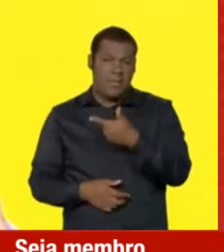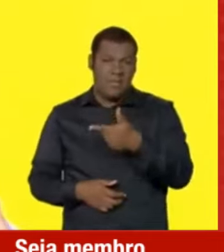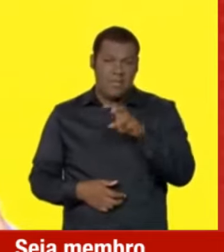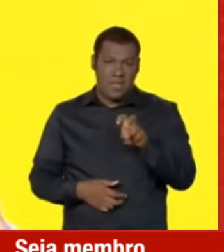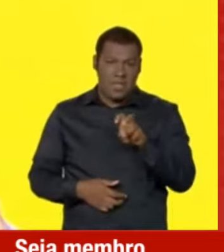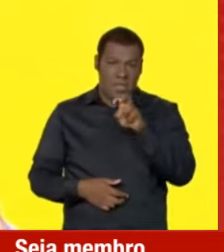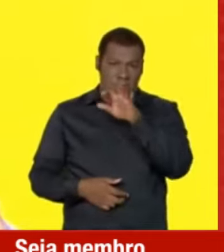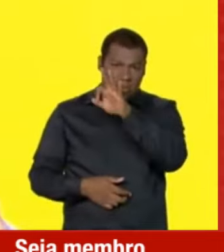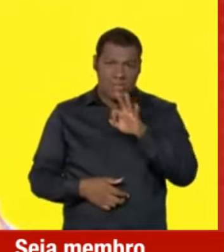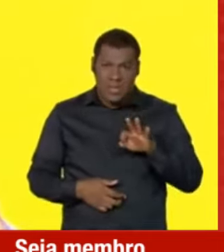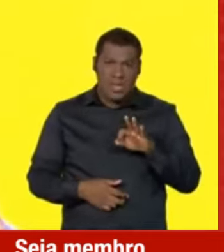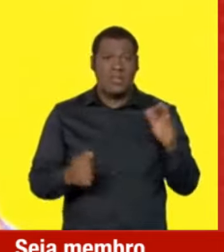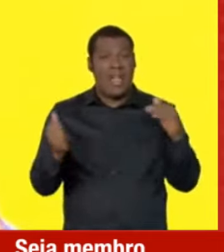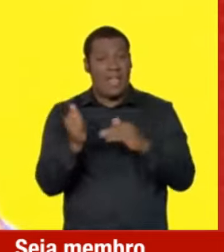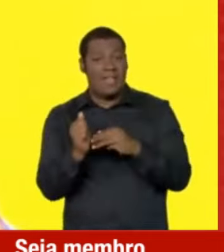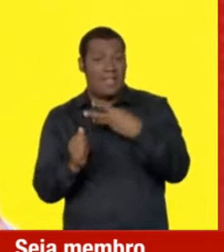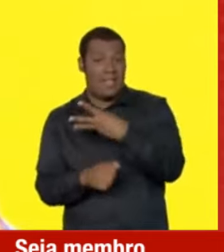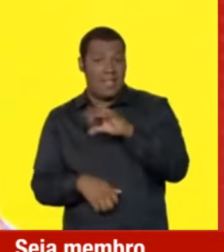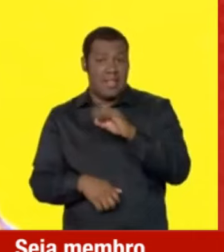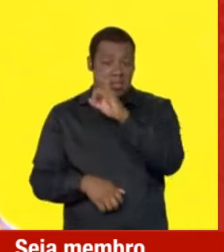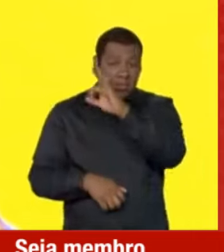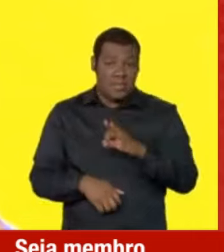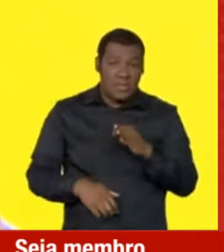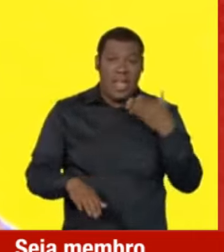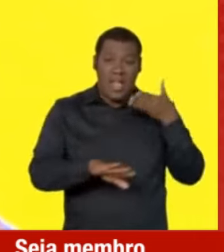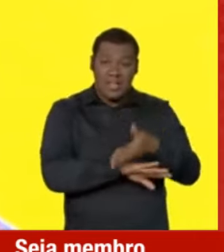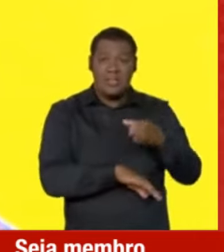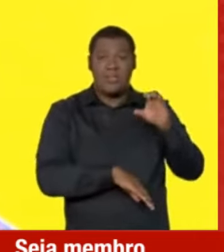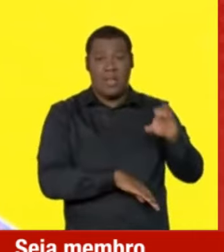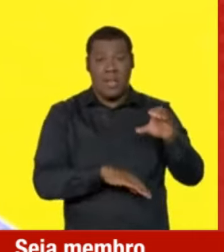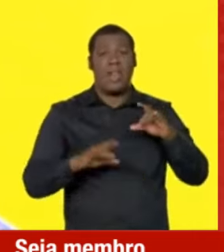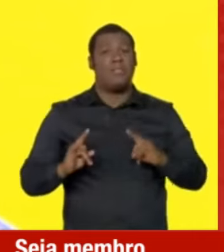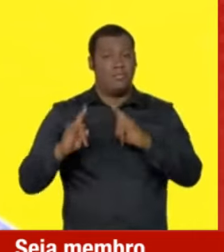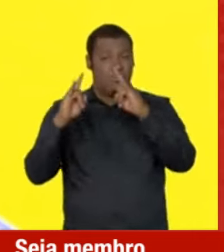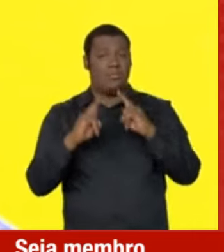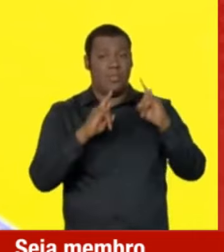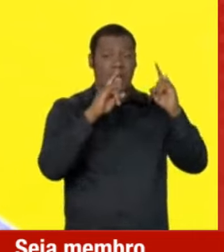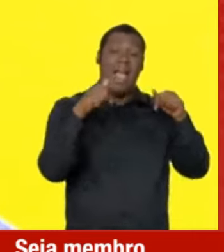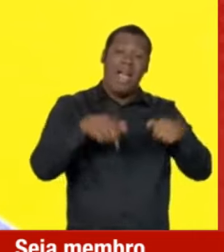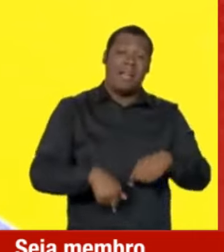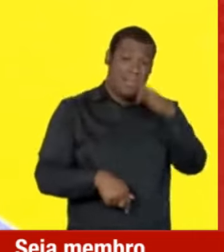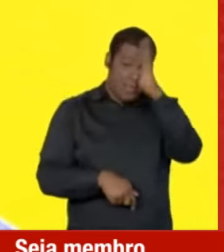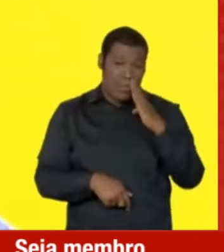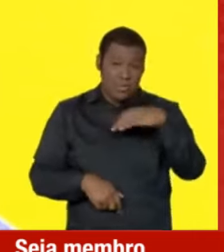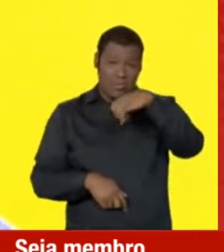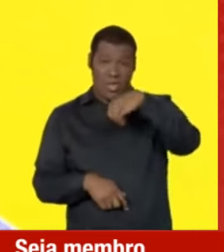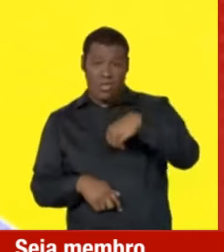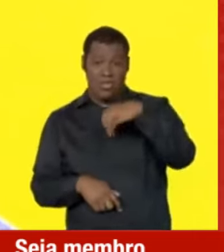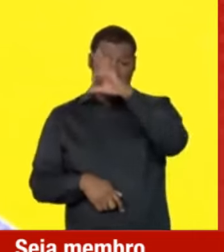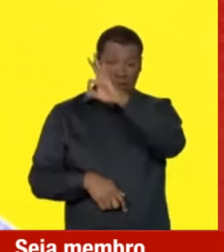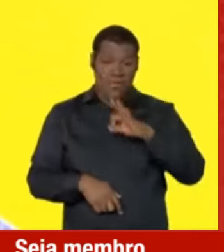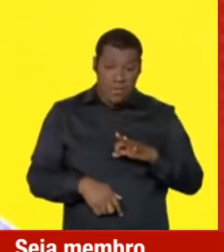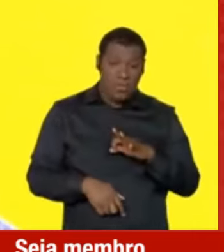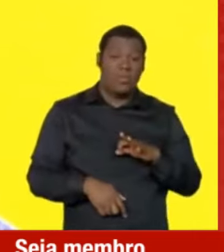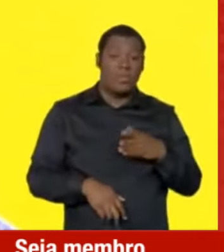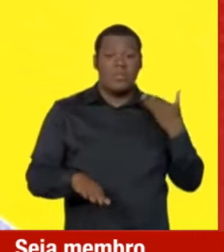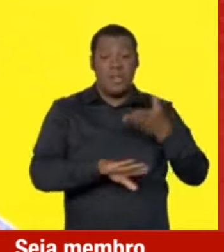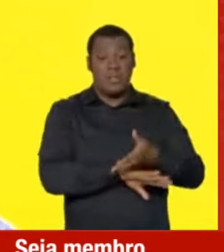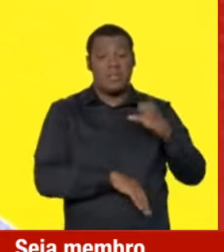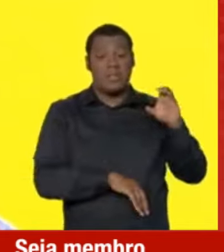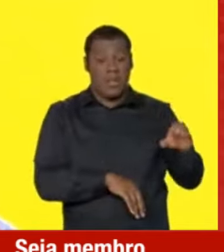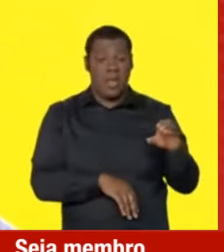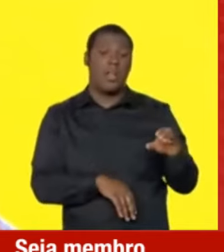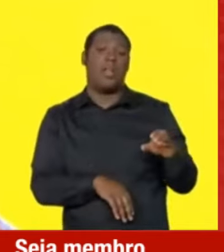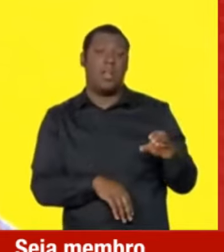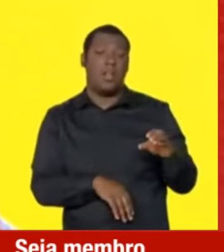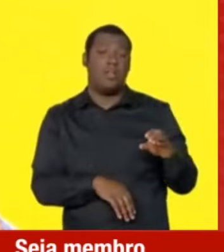de crédito imobiliário. Nós temos 9% de crédito imobiliário. Um terço dos nossos pares. Então,